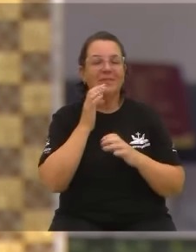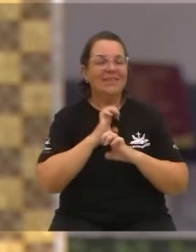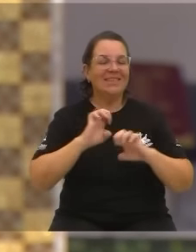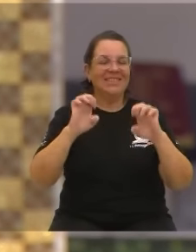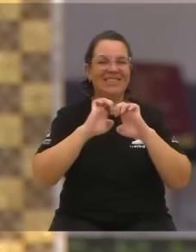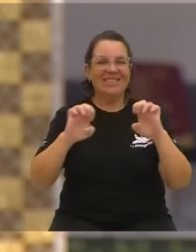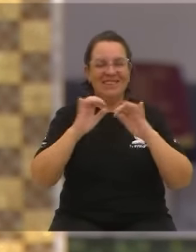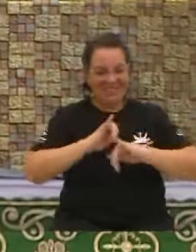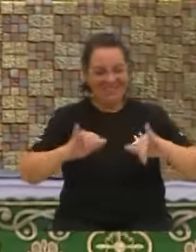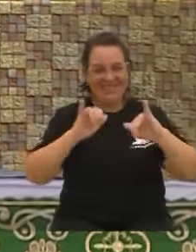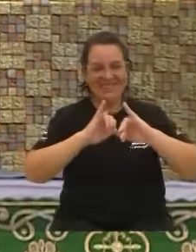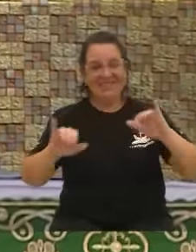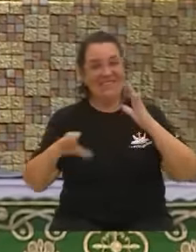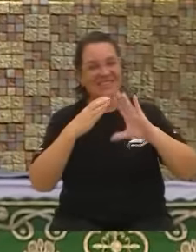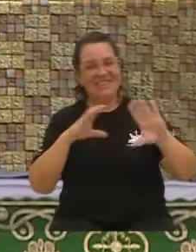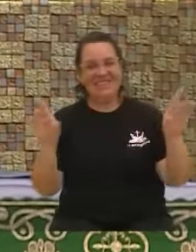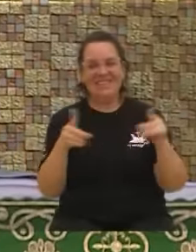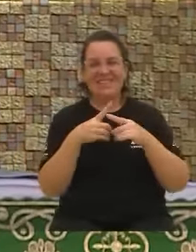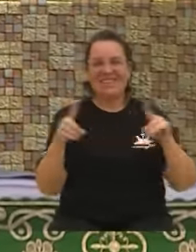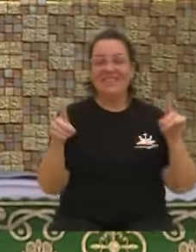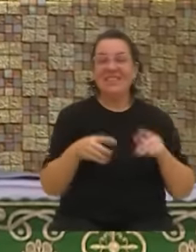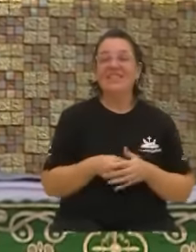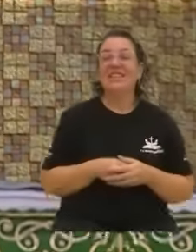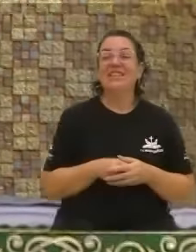Evangelho cantando.